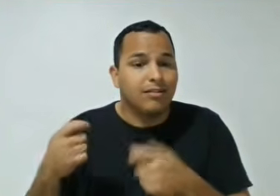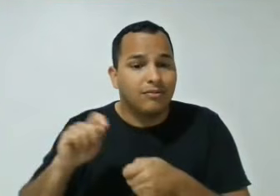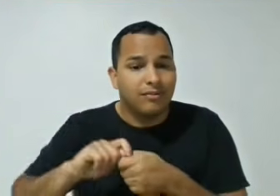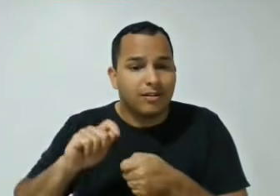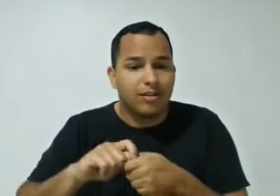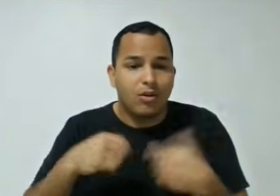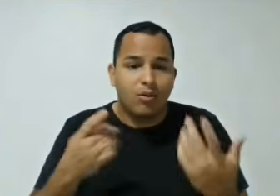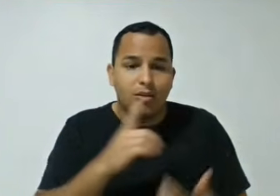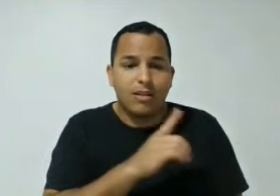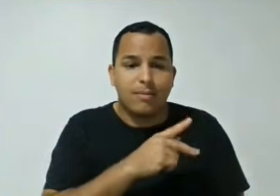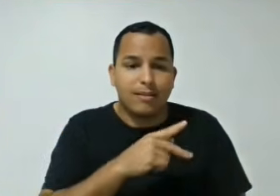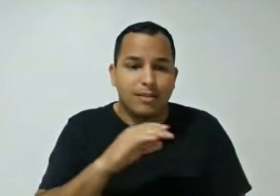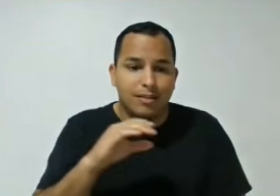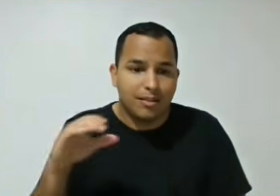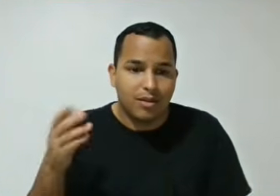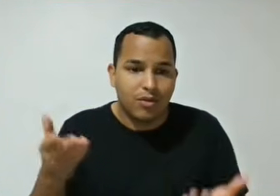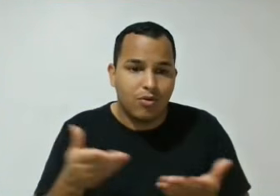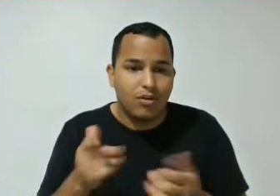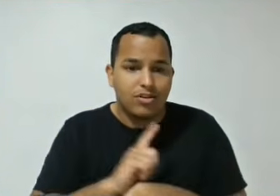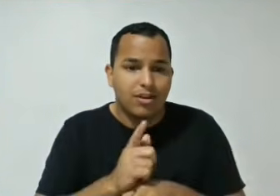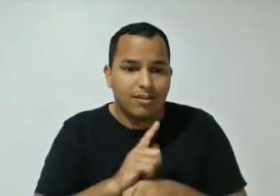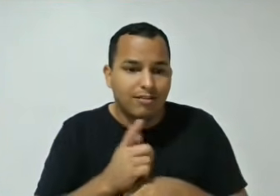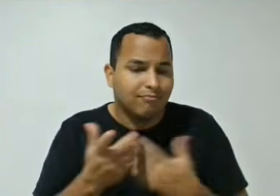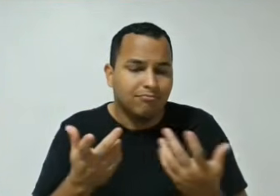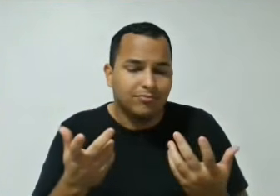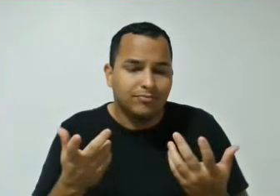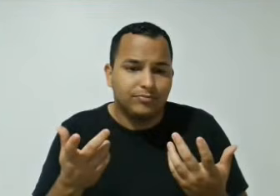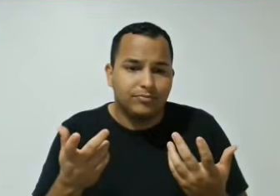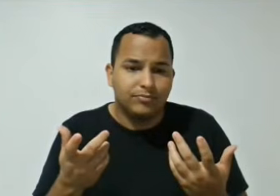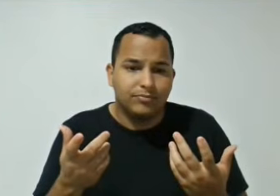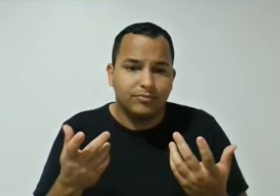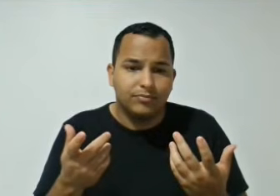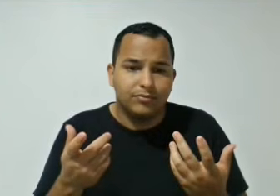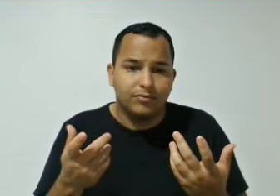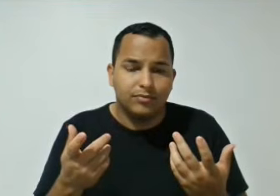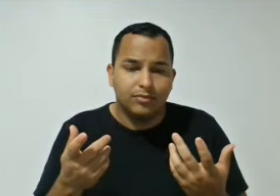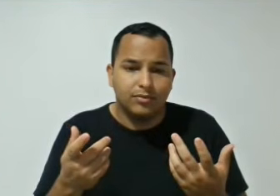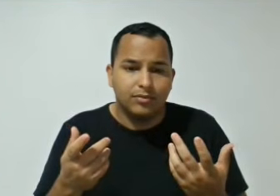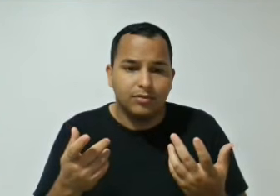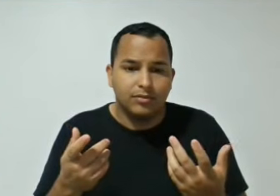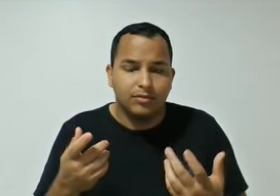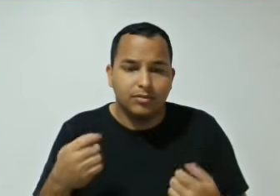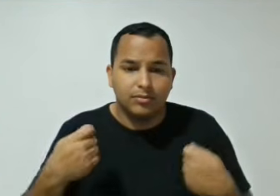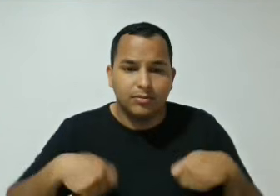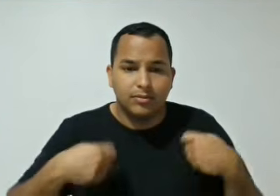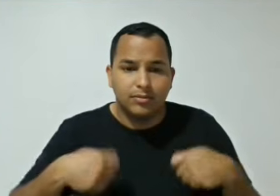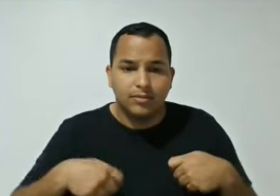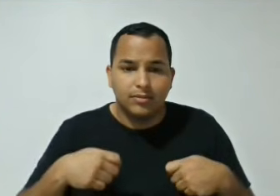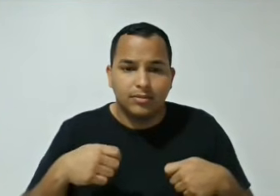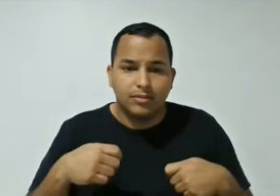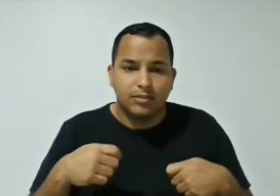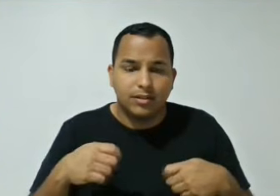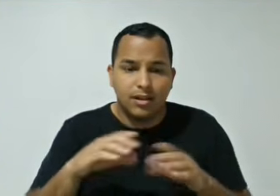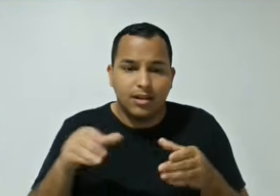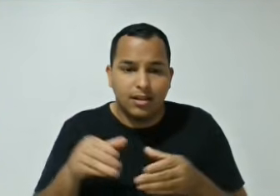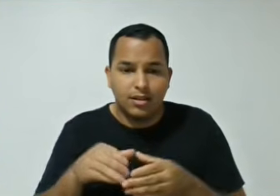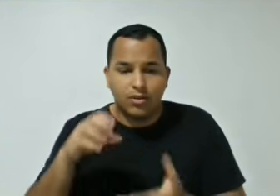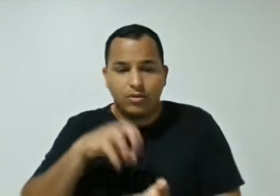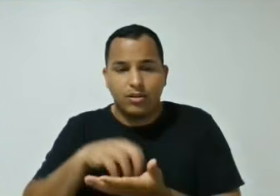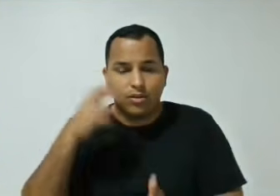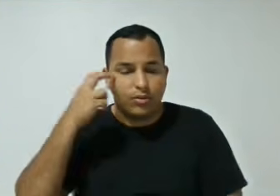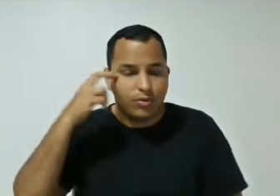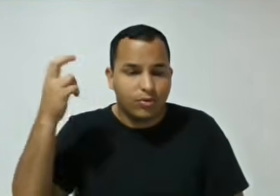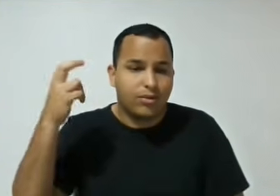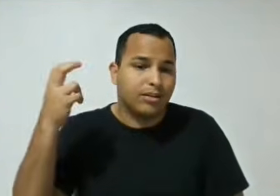chama gerência, está na mão de uma grande pessoa que é o Nilson, não tem nem como discutir, é um grande sujeito. A equipe dos centros culturais, os técnicos,